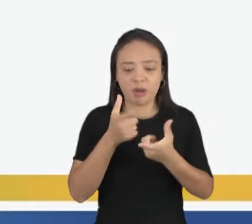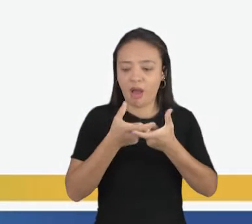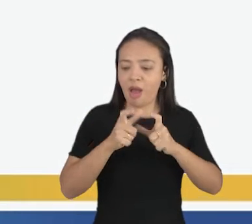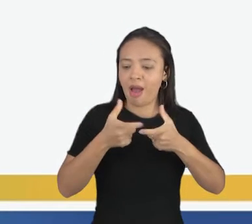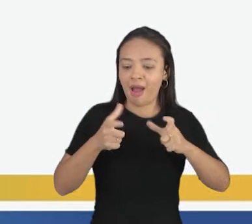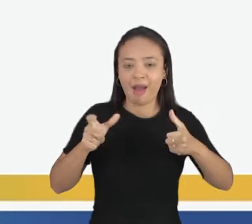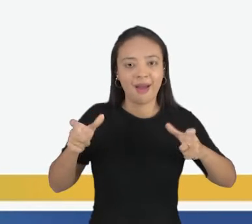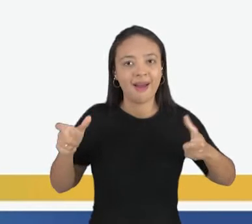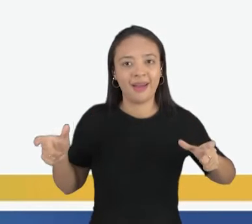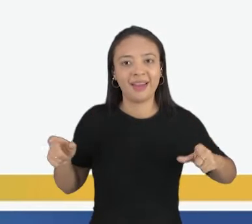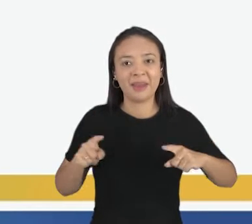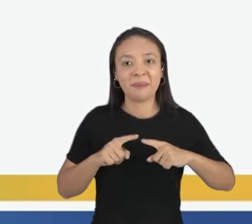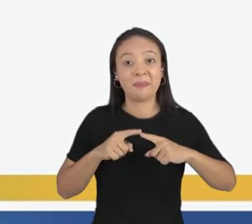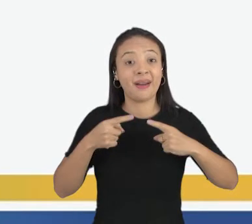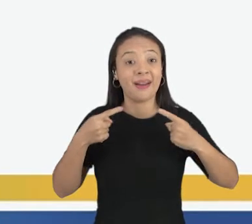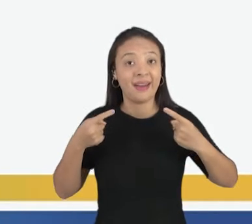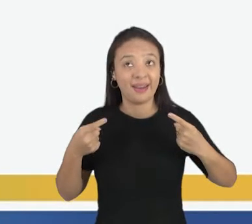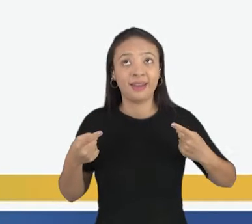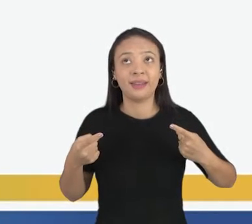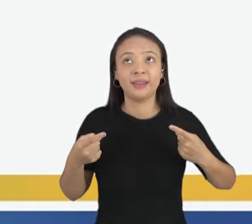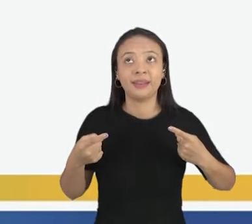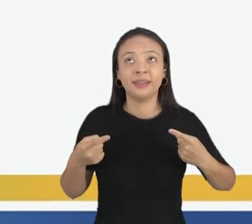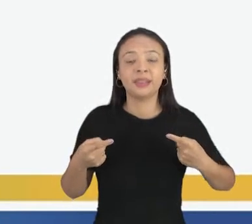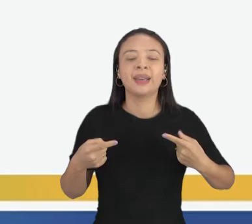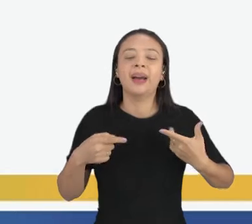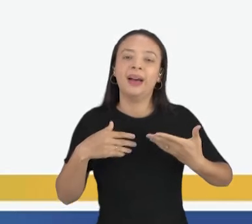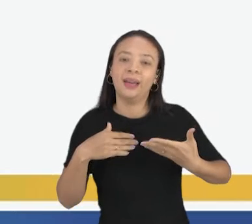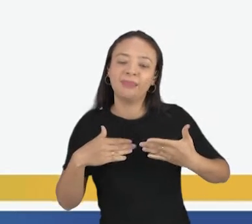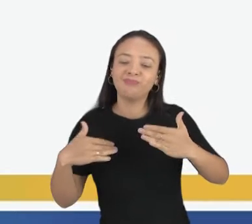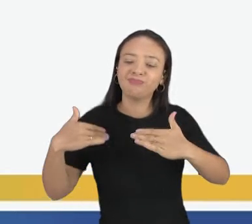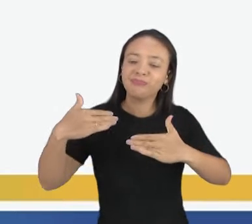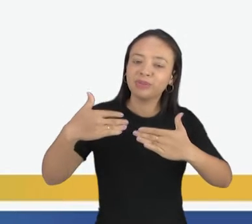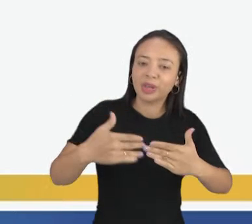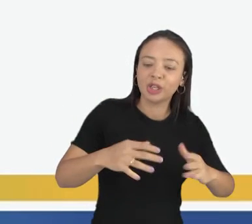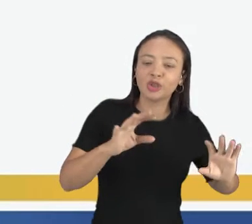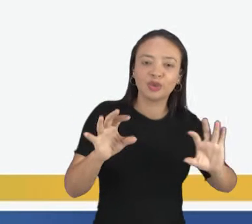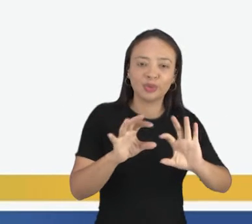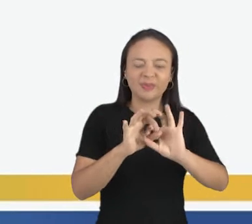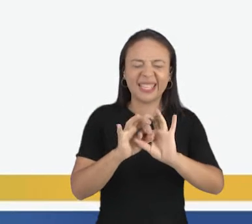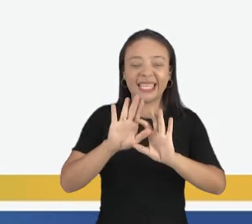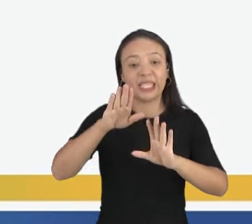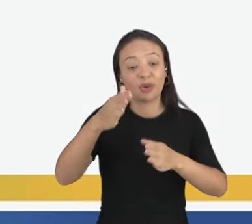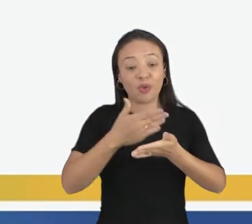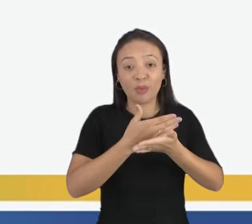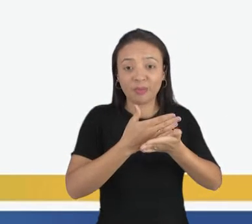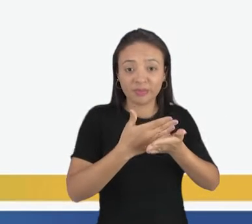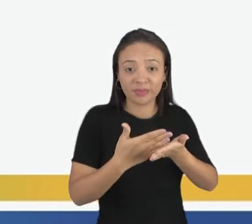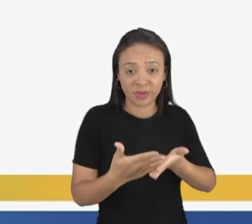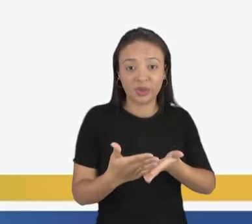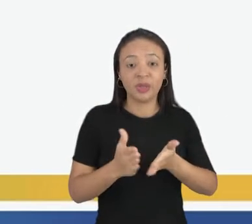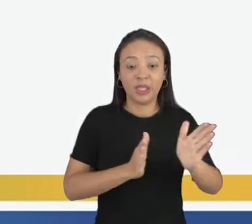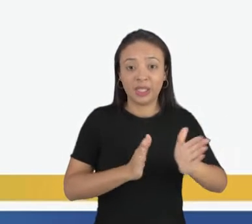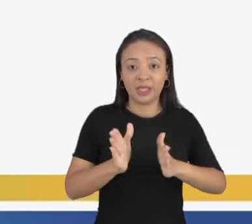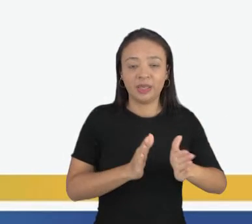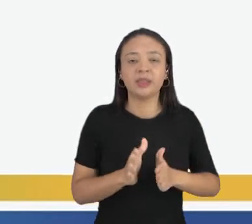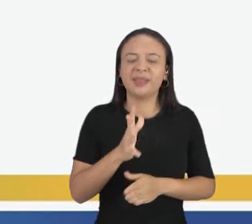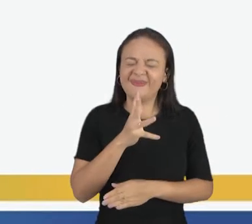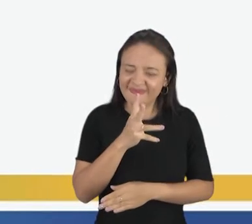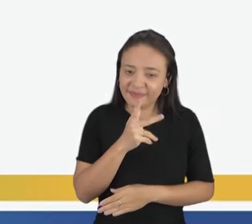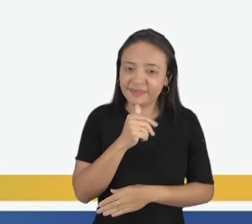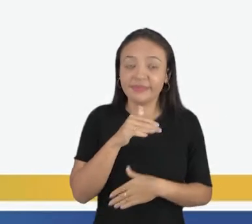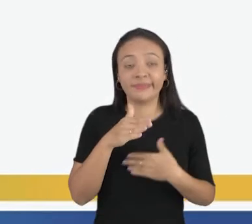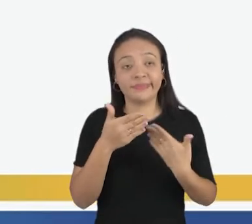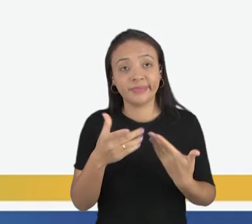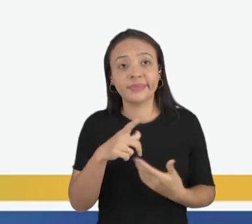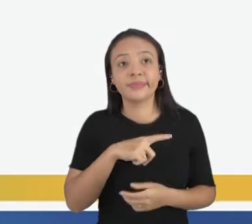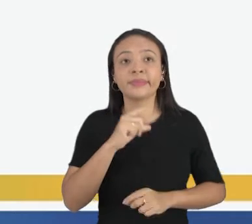estavam ainda dentro daquela questão de unificação, então ela entra tardiamente dentro desse processo, e aí a gente, claro, que vai